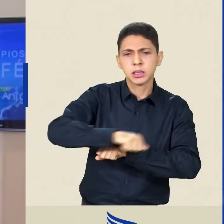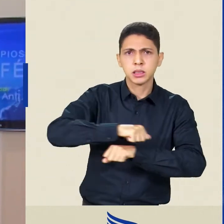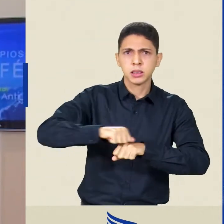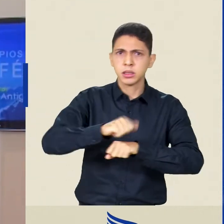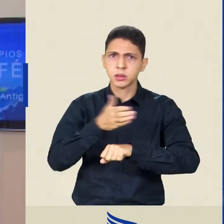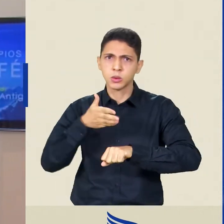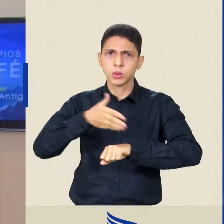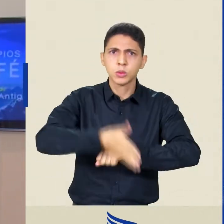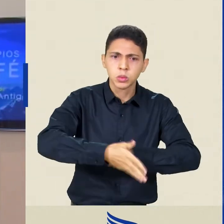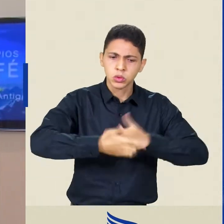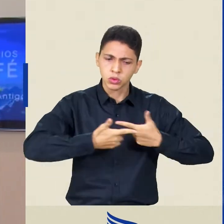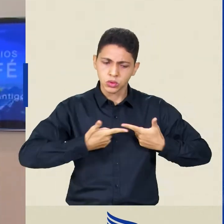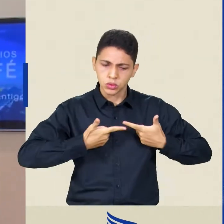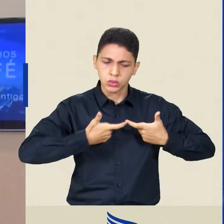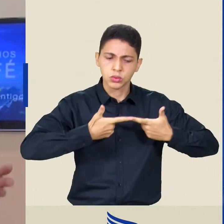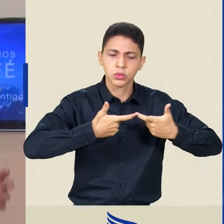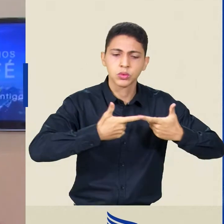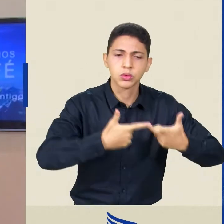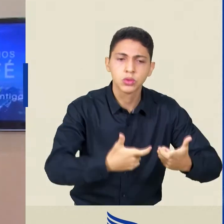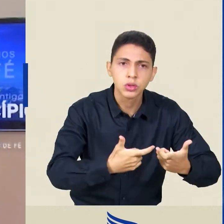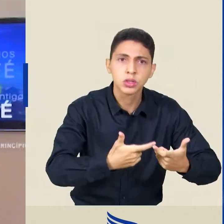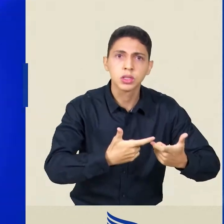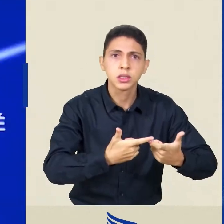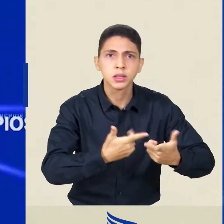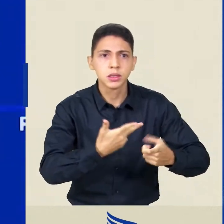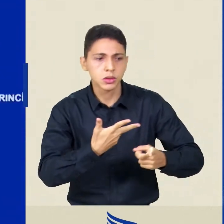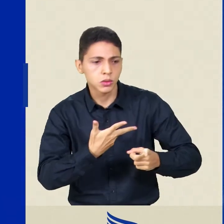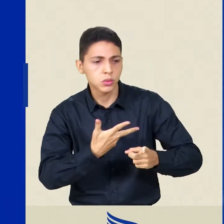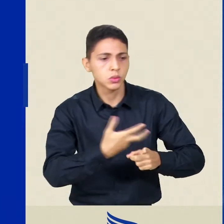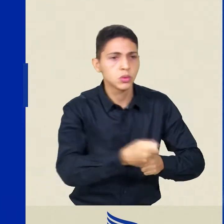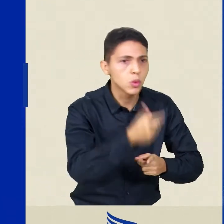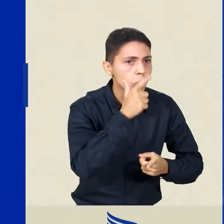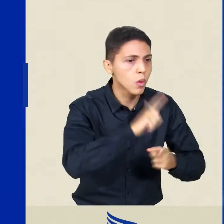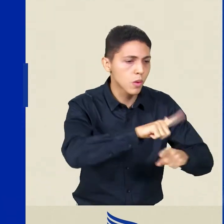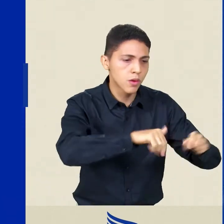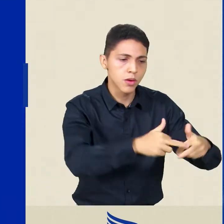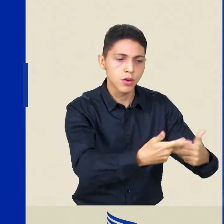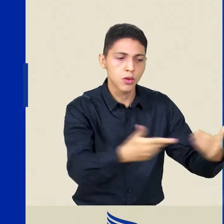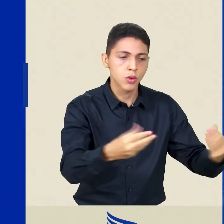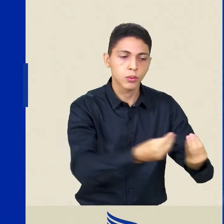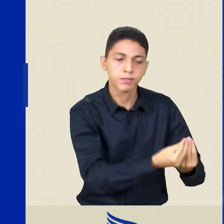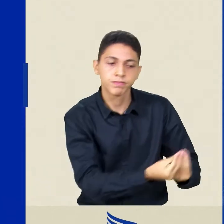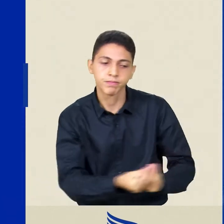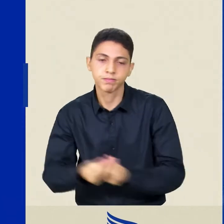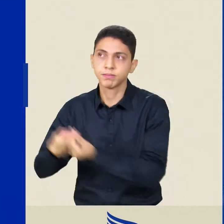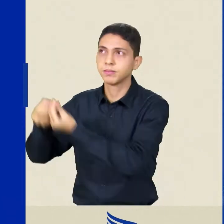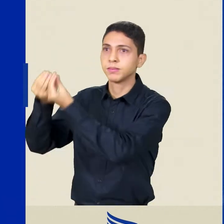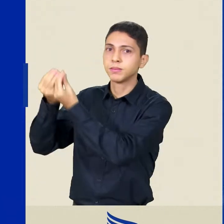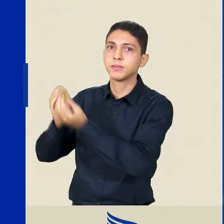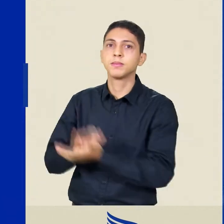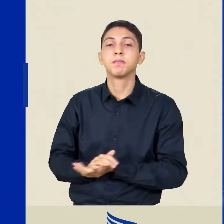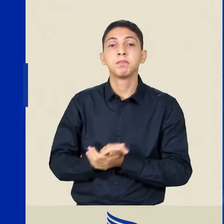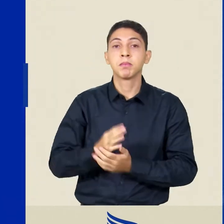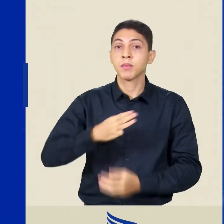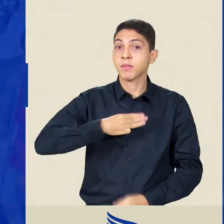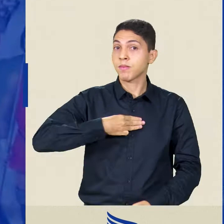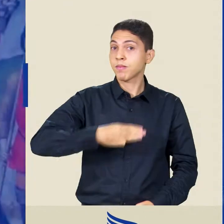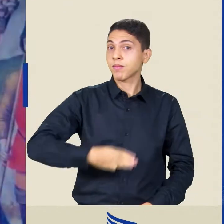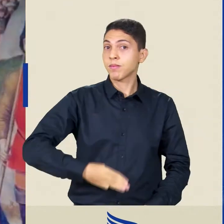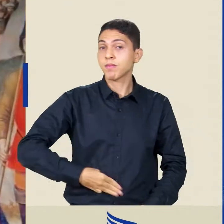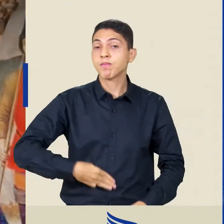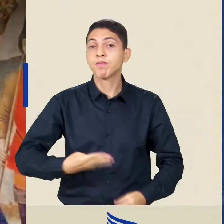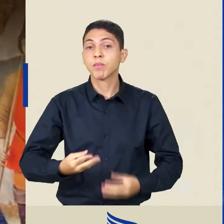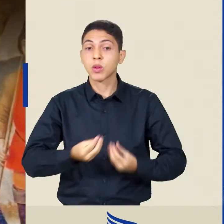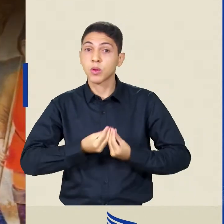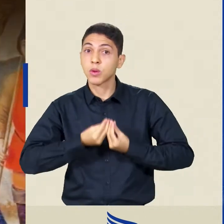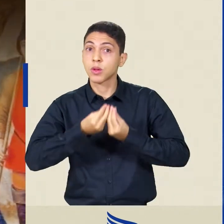uma porção do espólio de guerra. Ora, Melquisedeque, rei de Salém, trouxe pão e vinho, pois